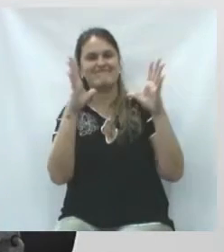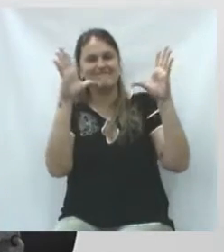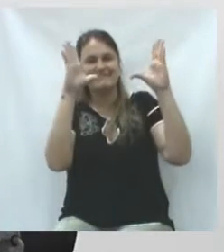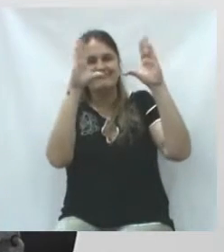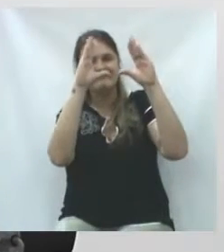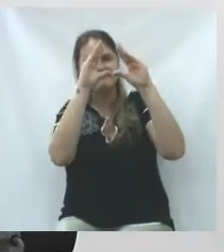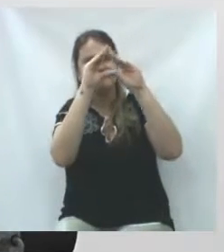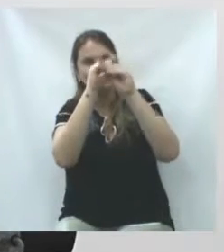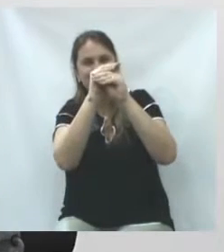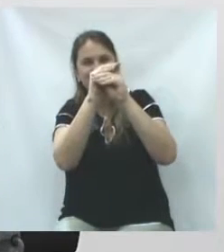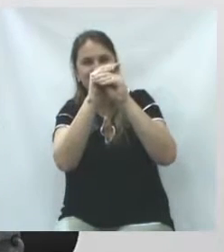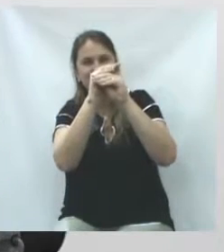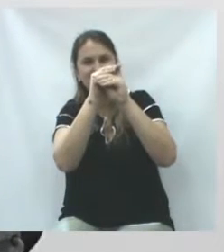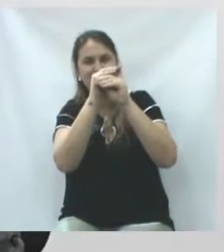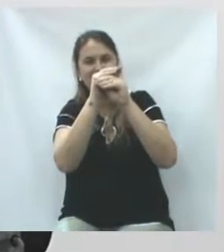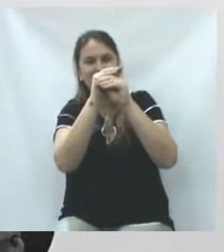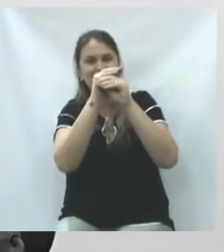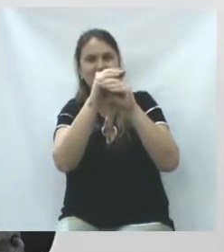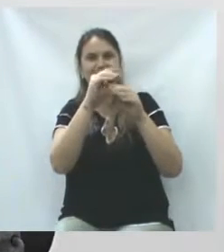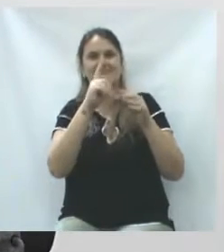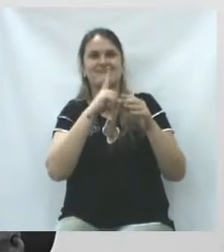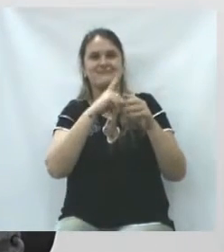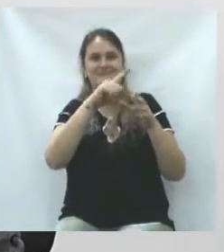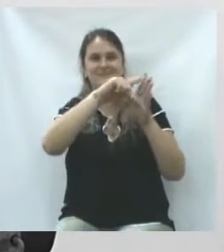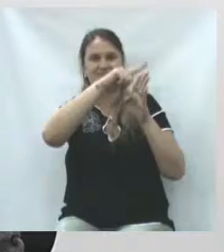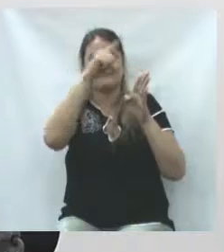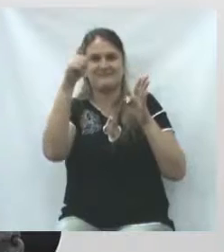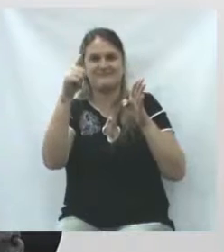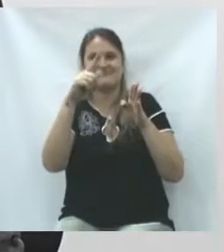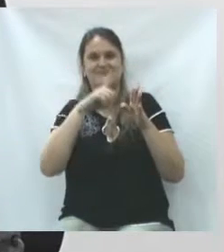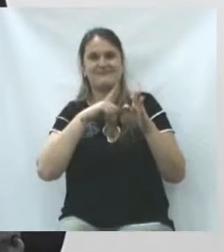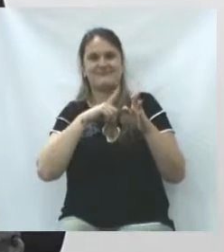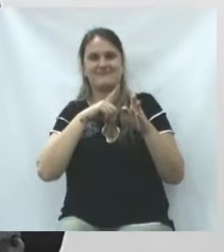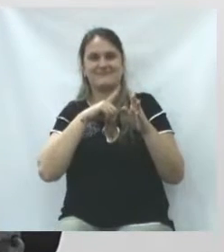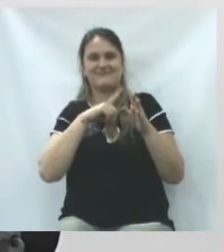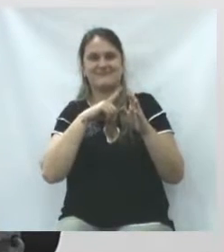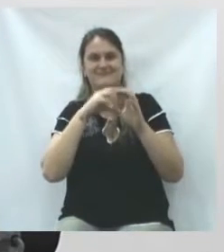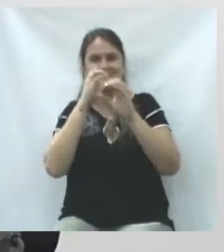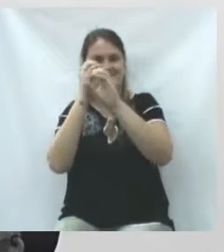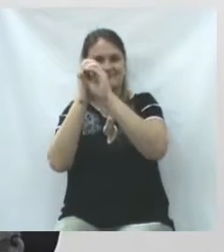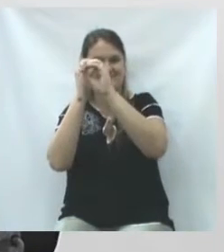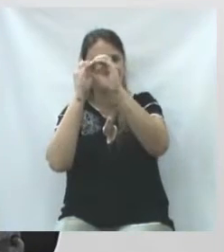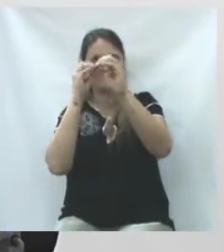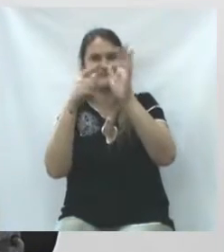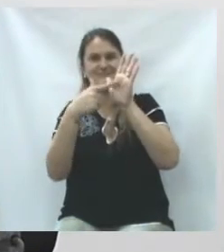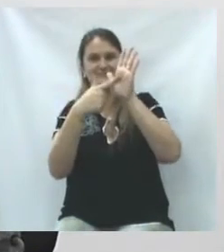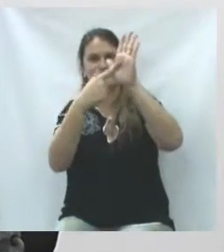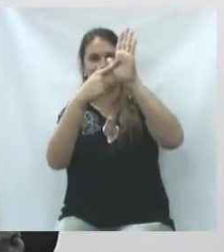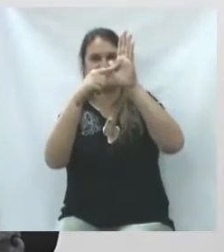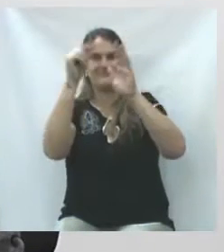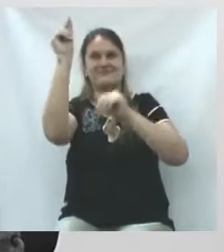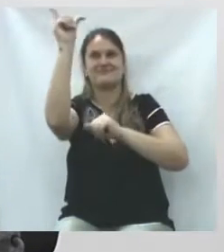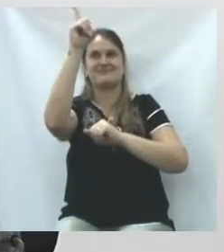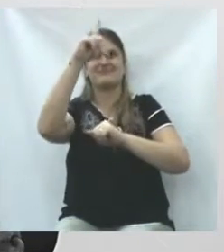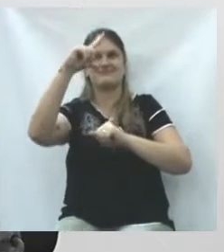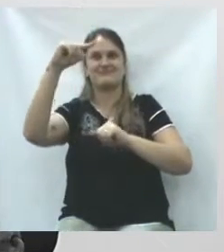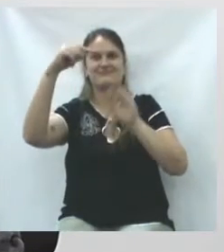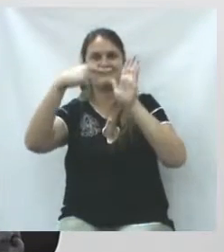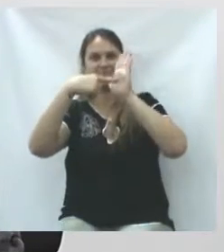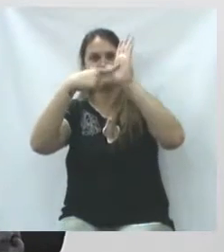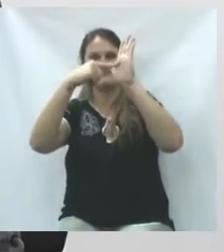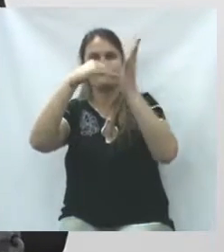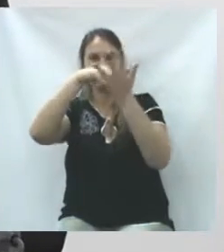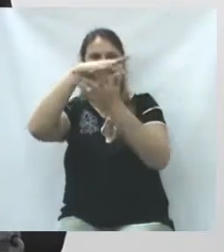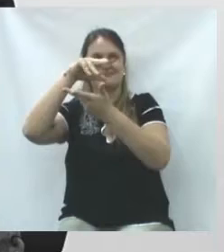do estádio, ele lá com a luneta, mostrando a lua, mostrando os planetas para os